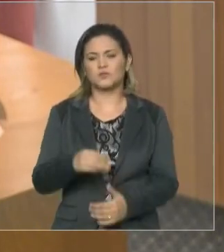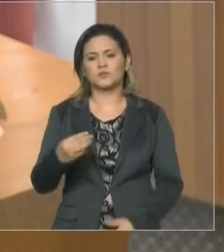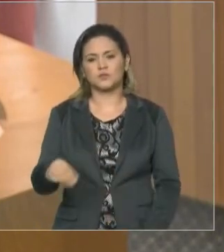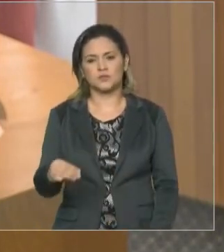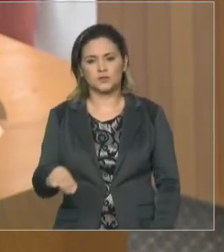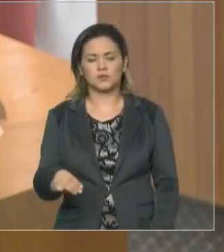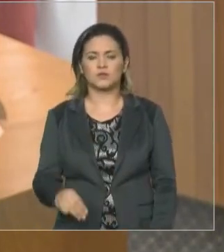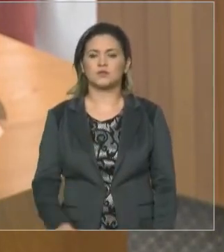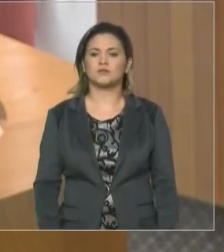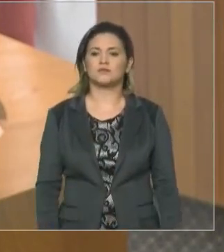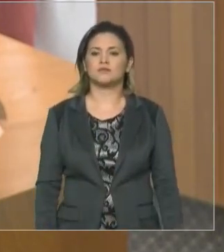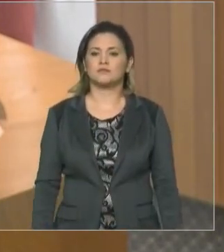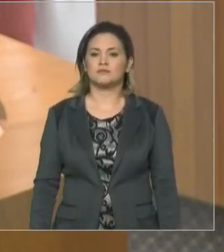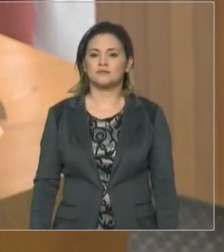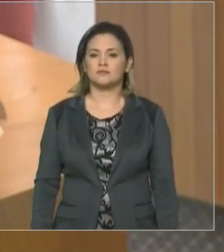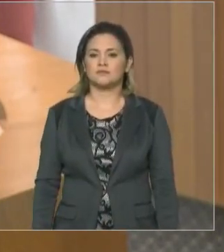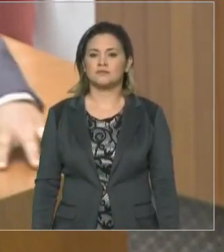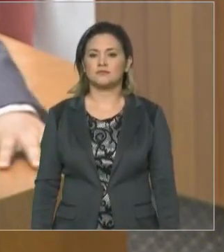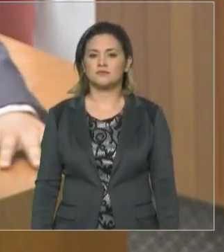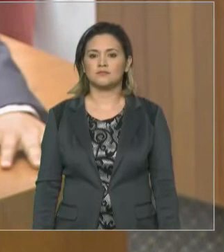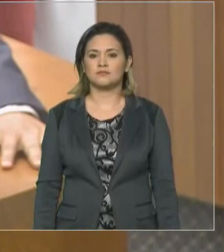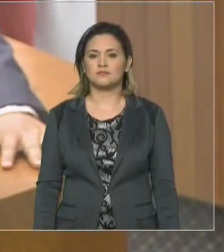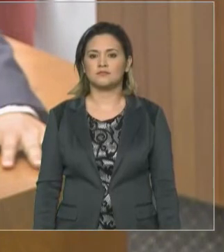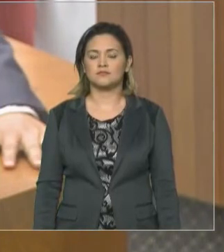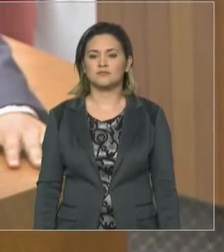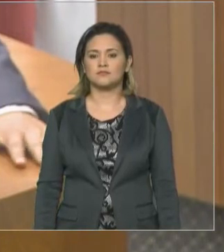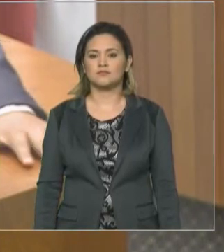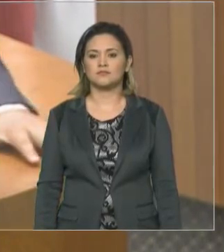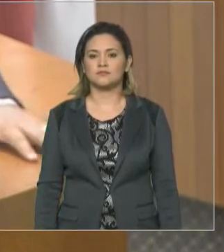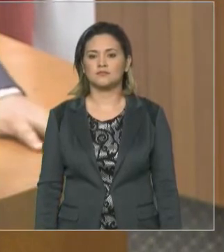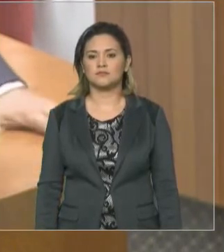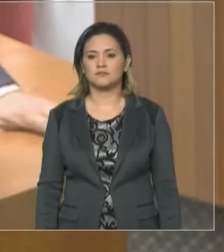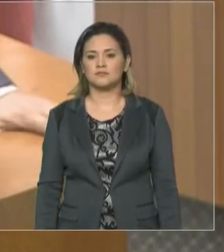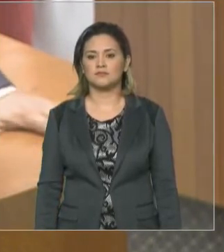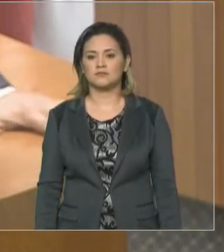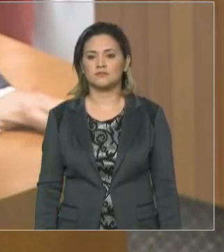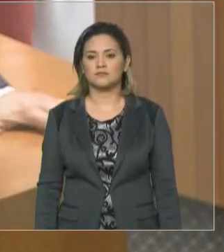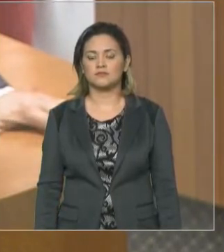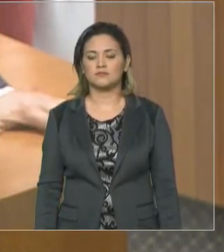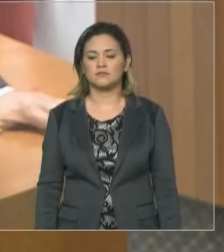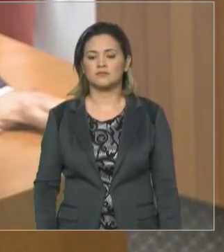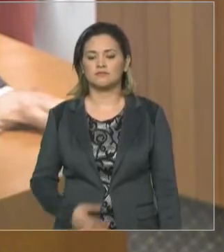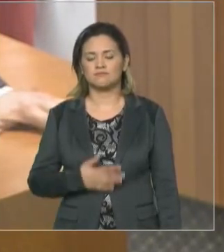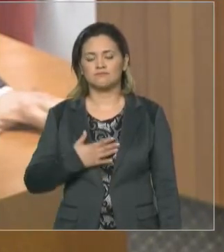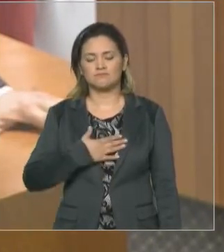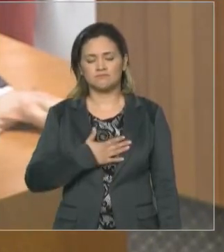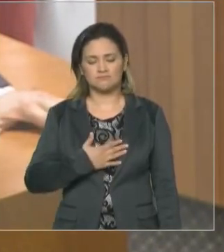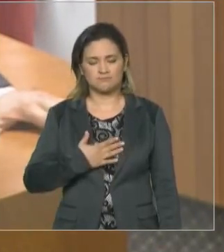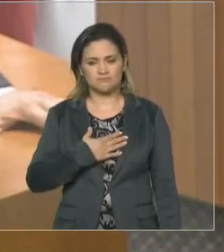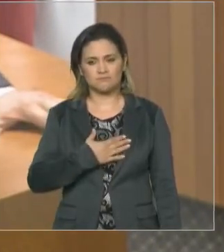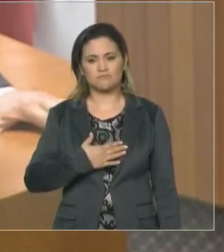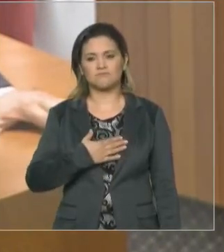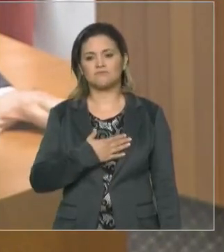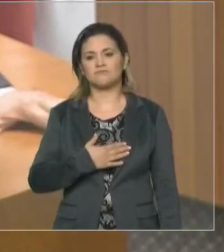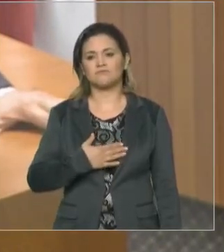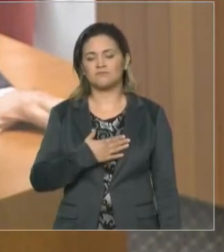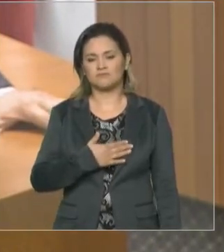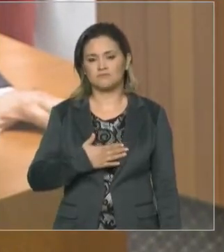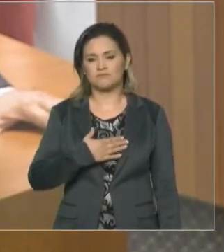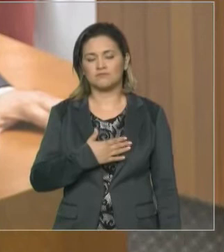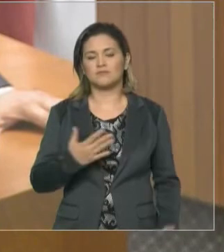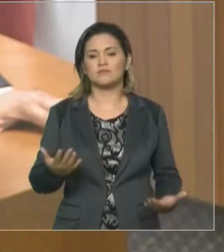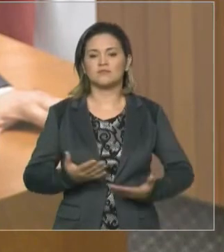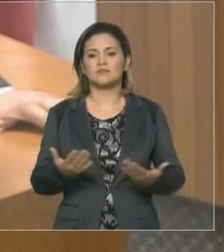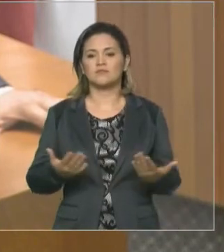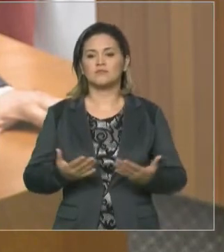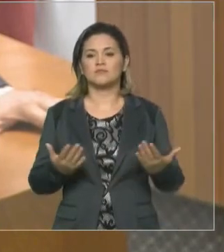o Cavalo de Aço. A alegria da cidade com esta vitória nos traz a esperança e